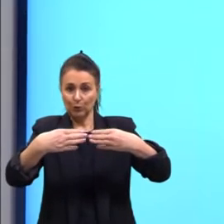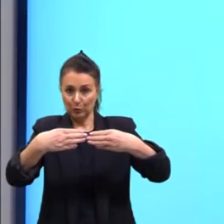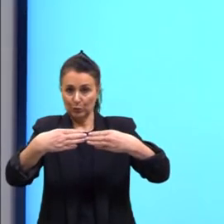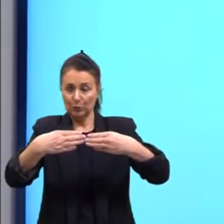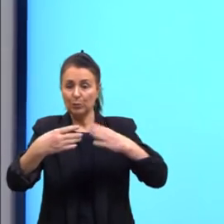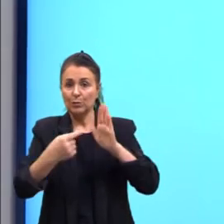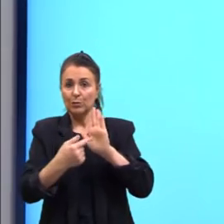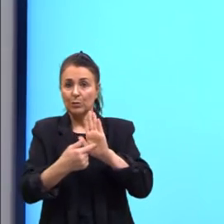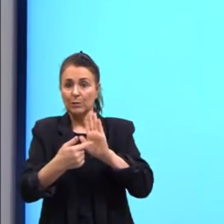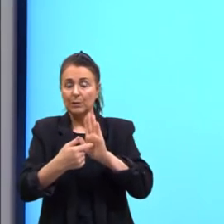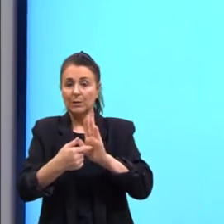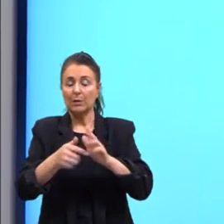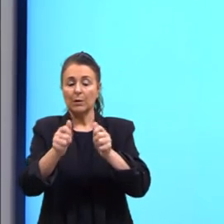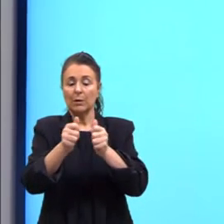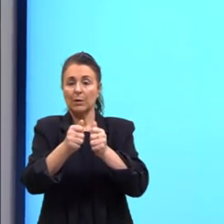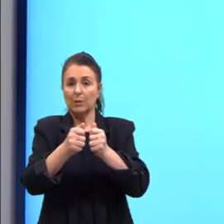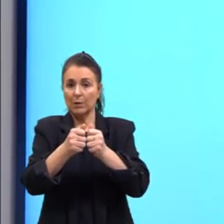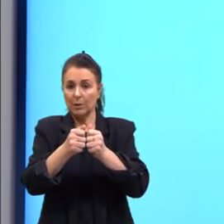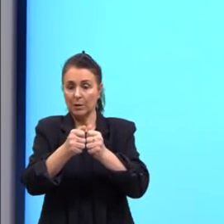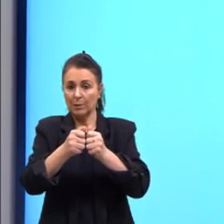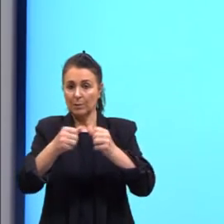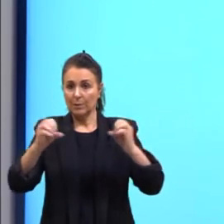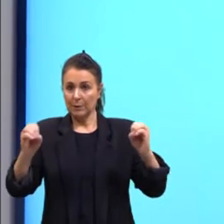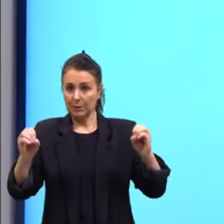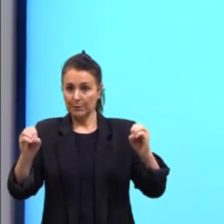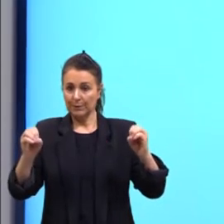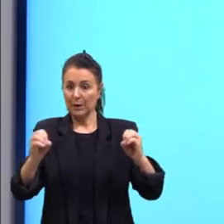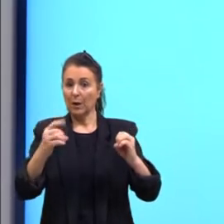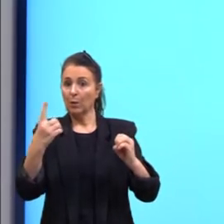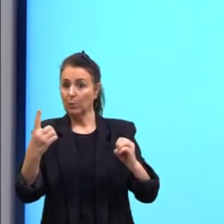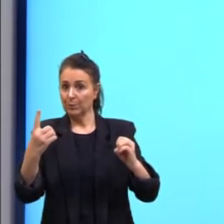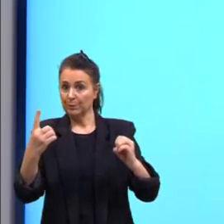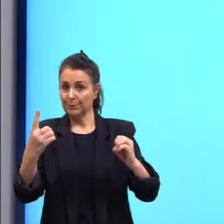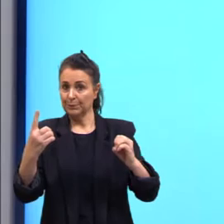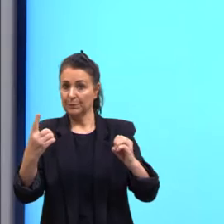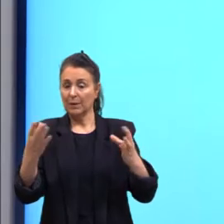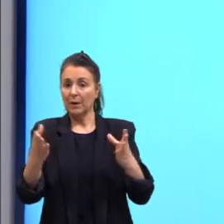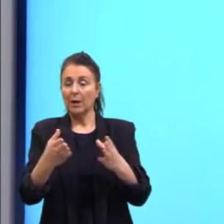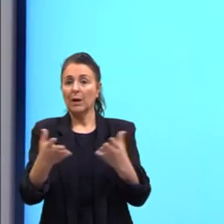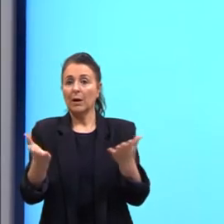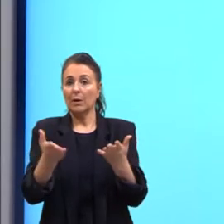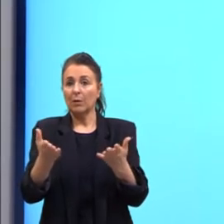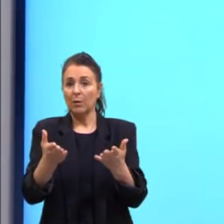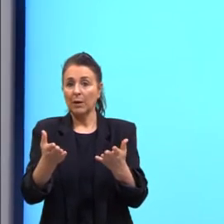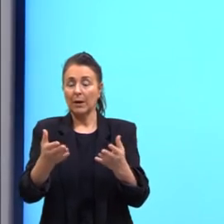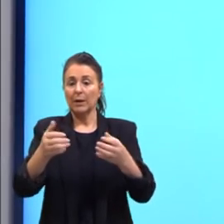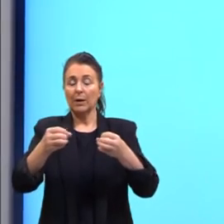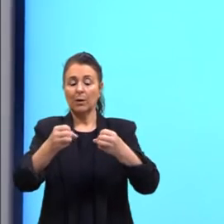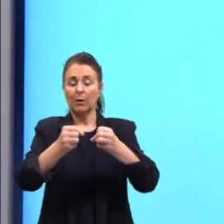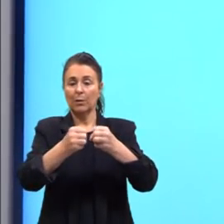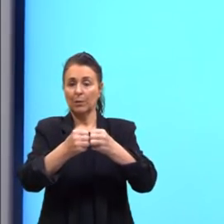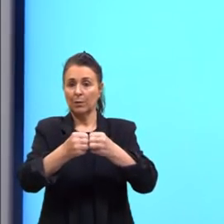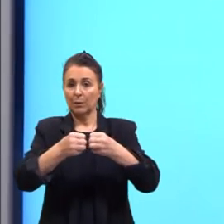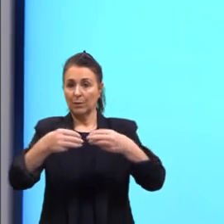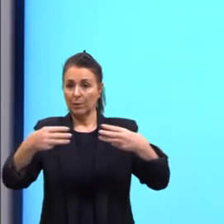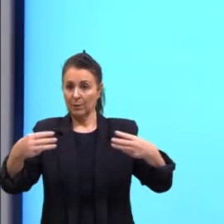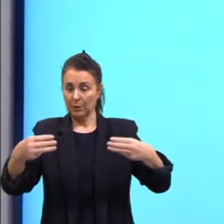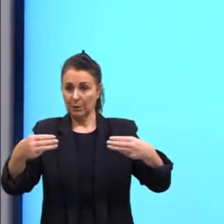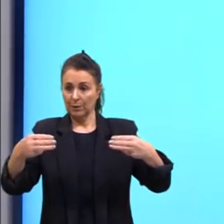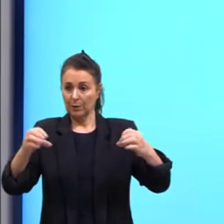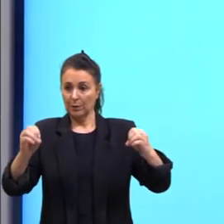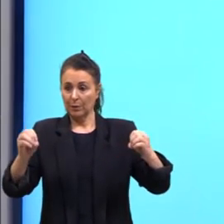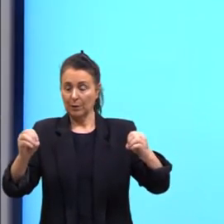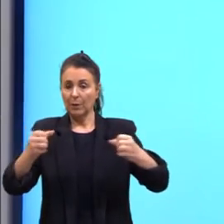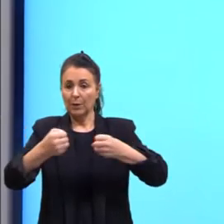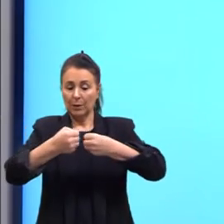a anafase metafase 1 anafase 1 né aqui a Anna ó vai tentar e vai conseguir